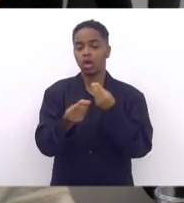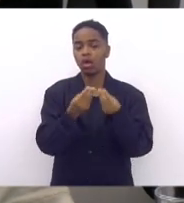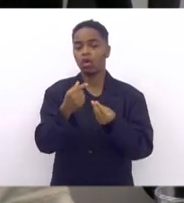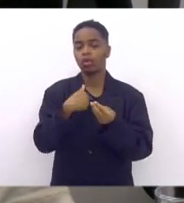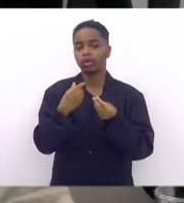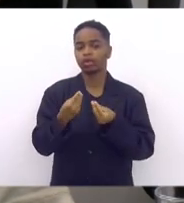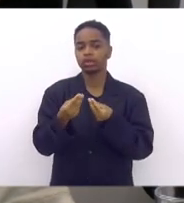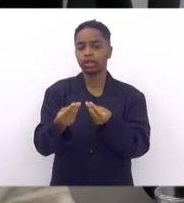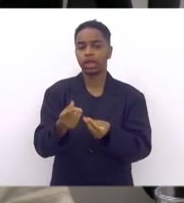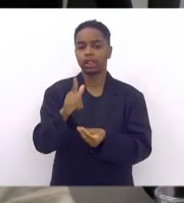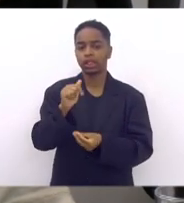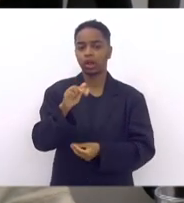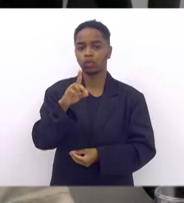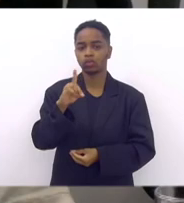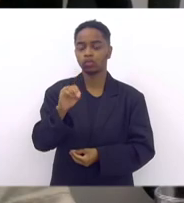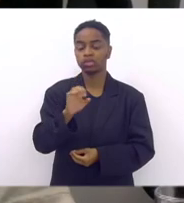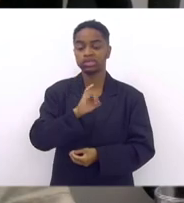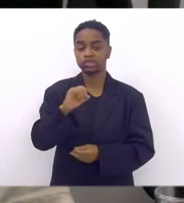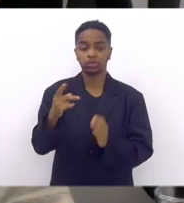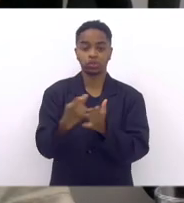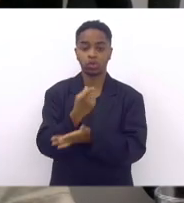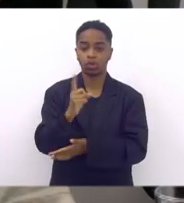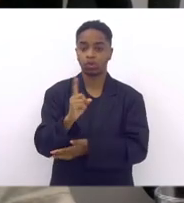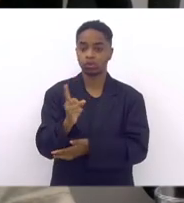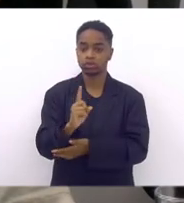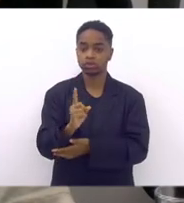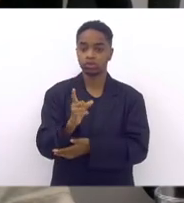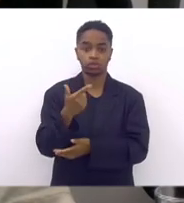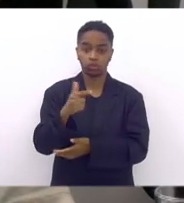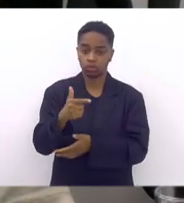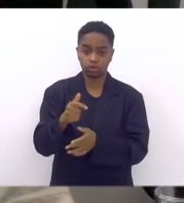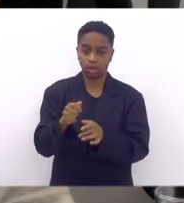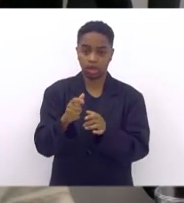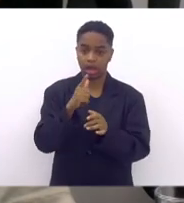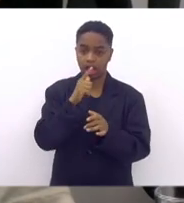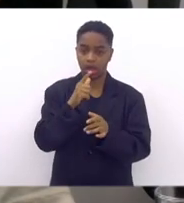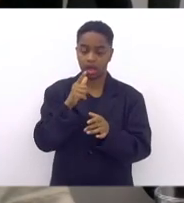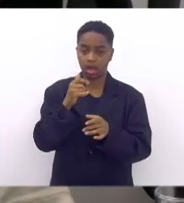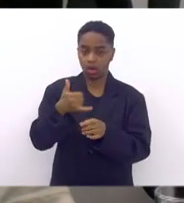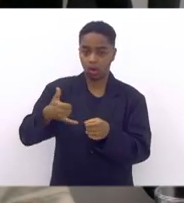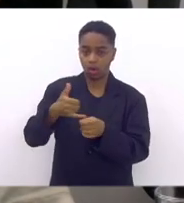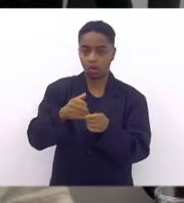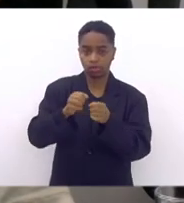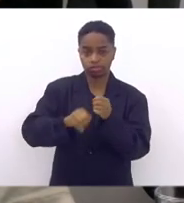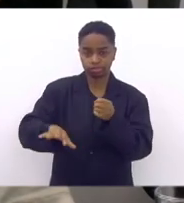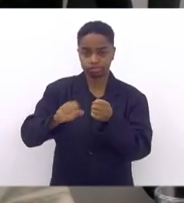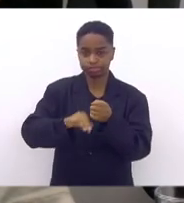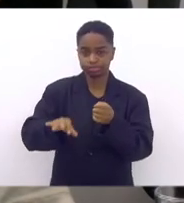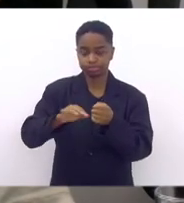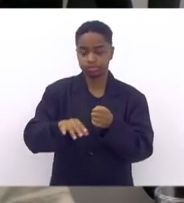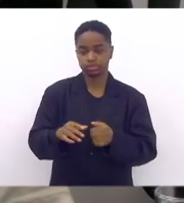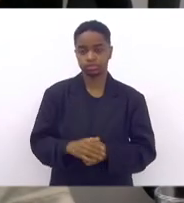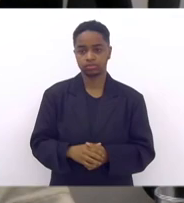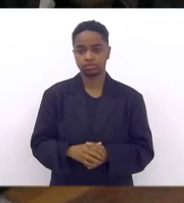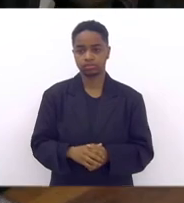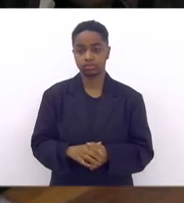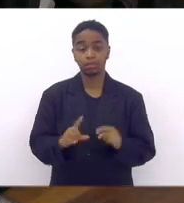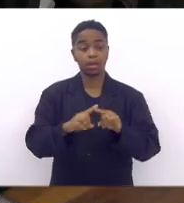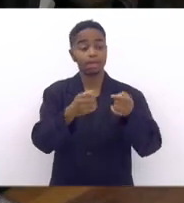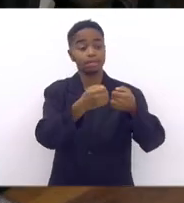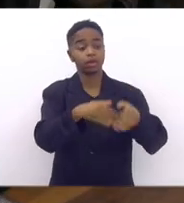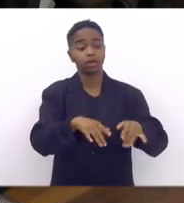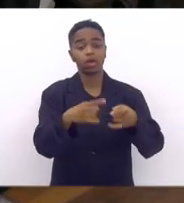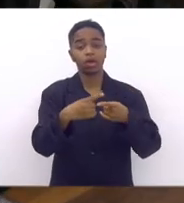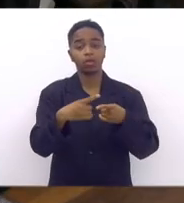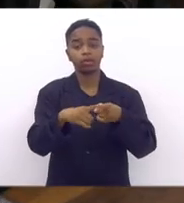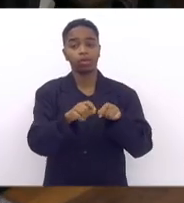laudo de uma coisa que não aconteceu um laudo não teve vazamento mas teve o dano não mas não teve um vazamento porque da Baia de guanabar foi para